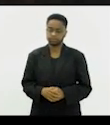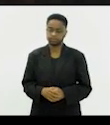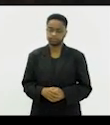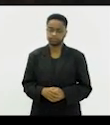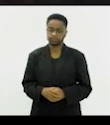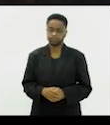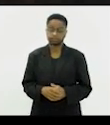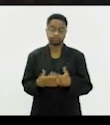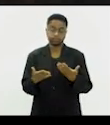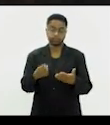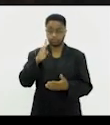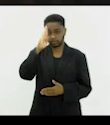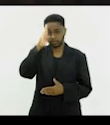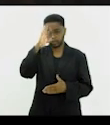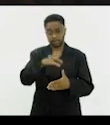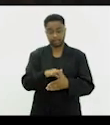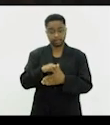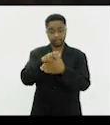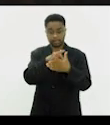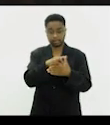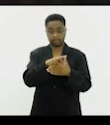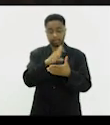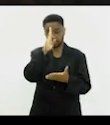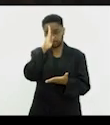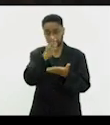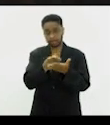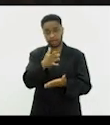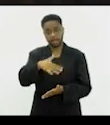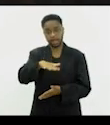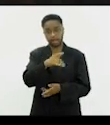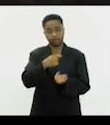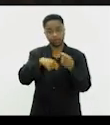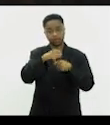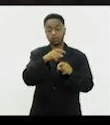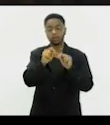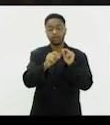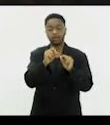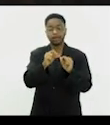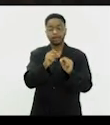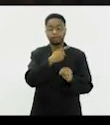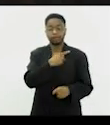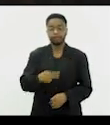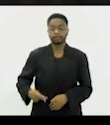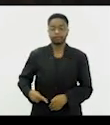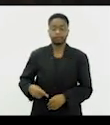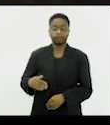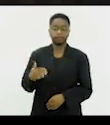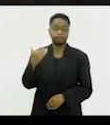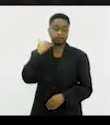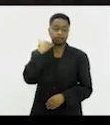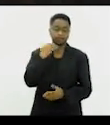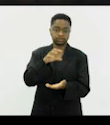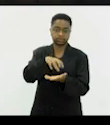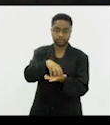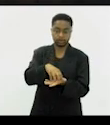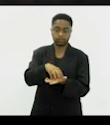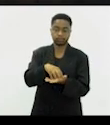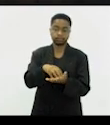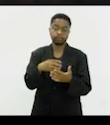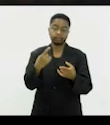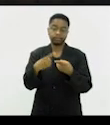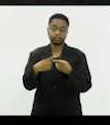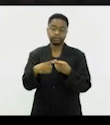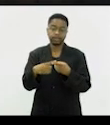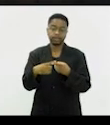mais liderança de credibilidade na área econômica é o presidente do Banco Central, Roberto Campos Neto, que é a vítima preferida